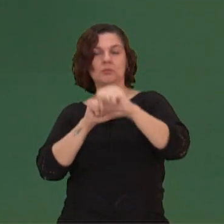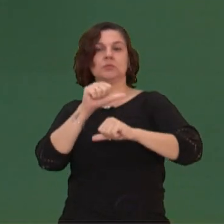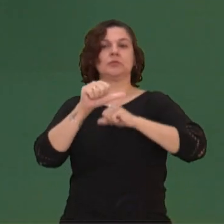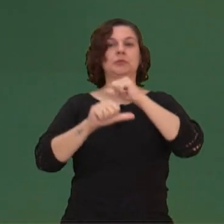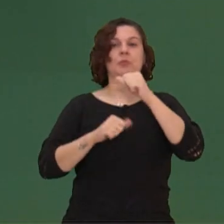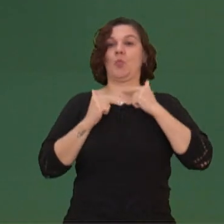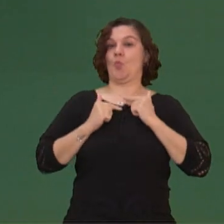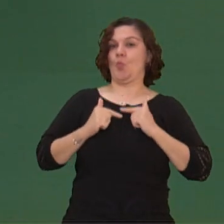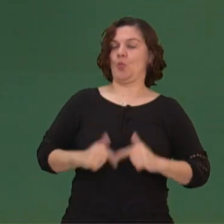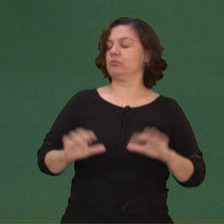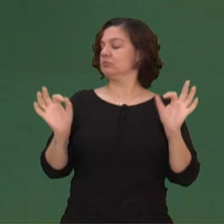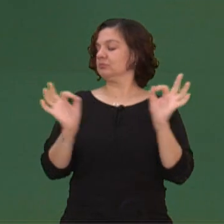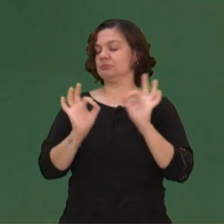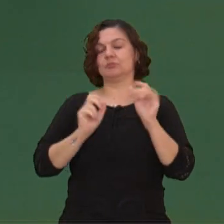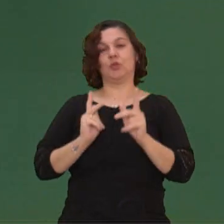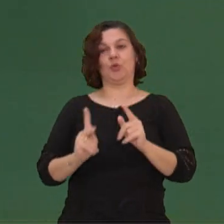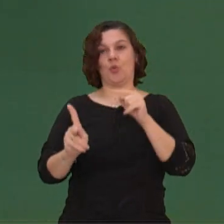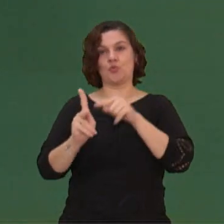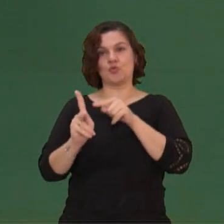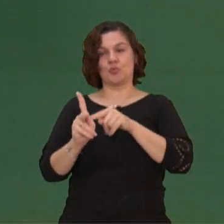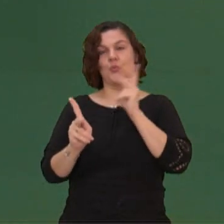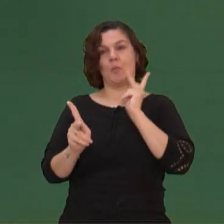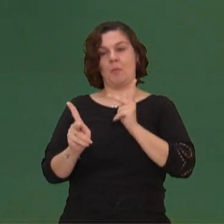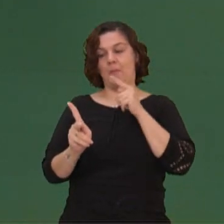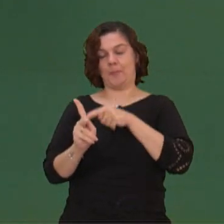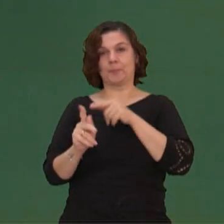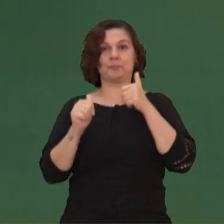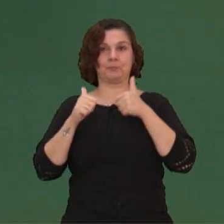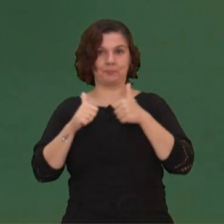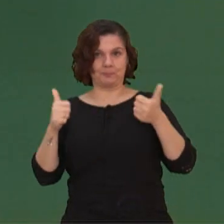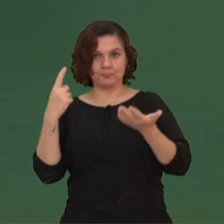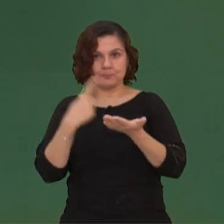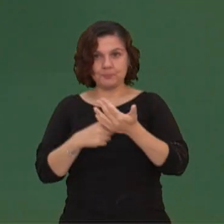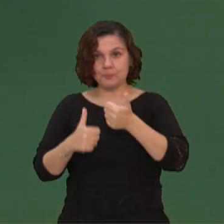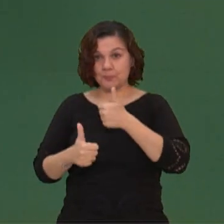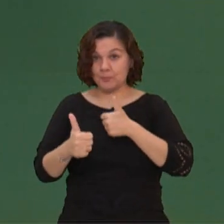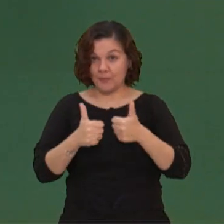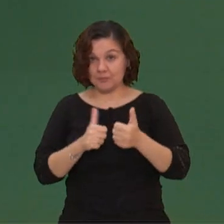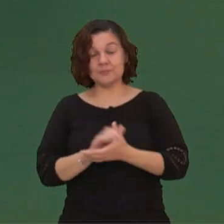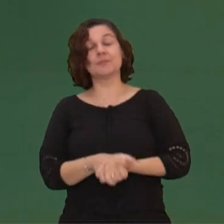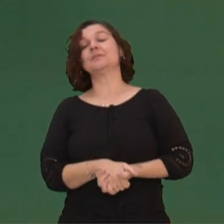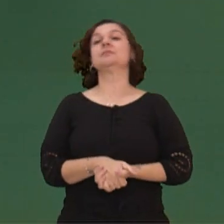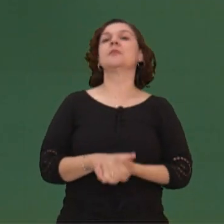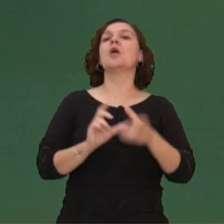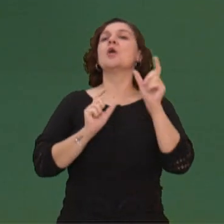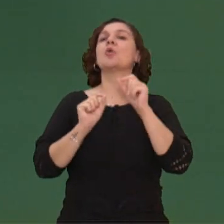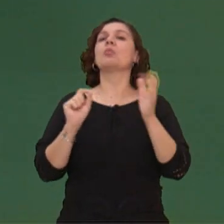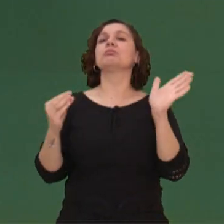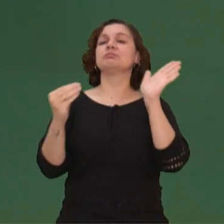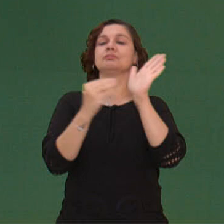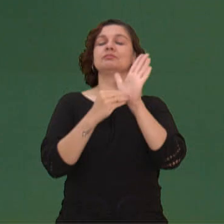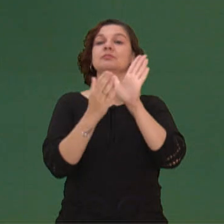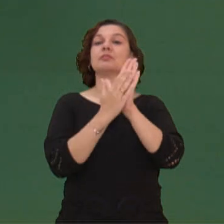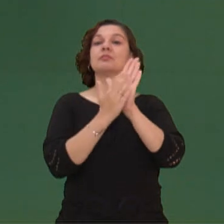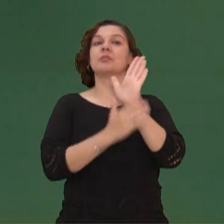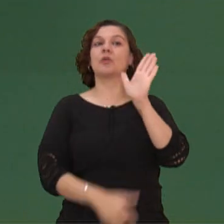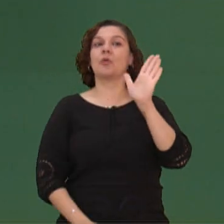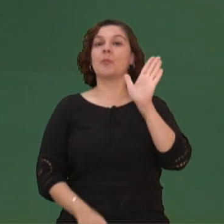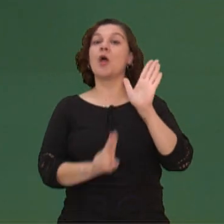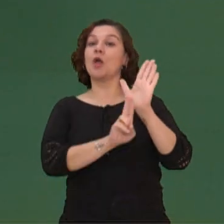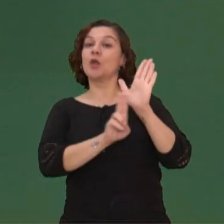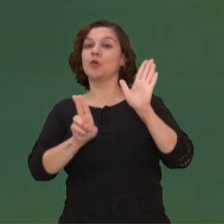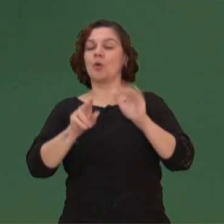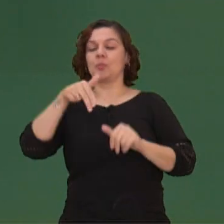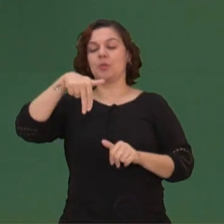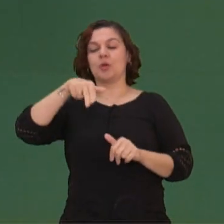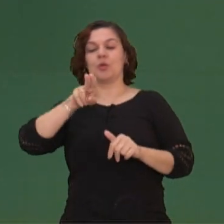gente estudou na aula 1, 2 e 3. Combinado? Como que a gente representa o número de prótons? Chamamos de número